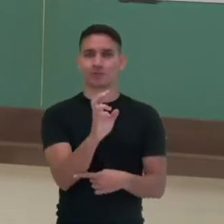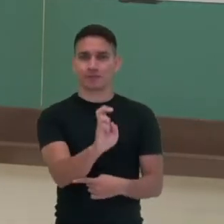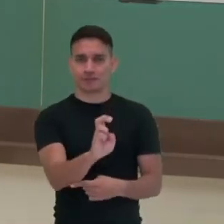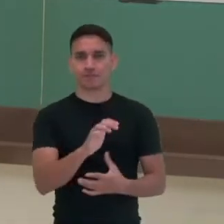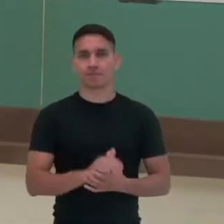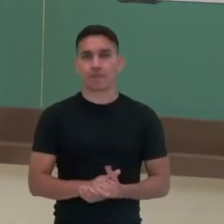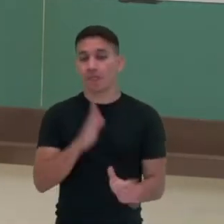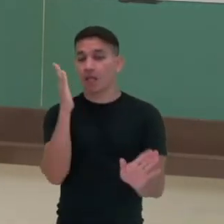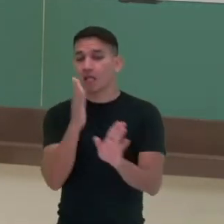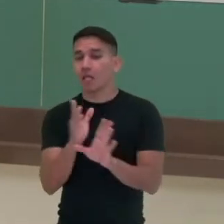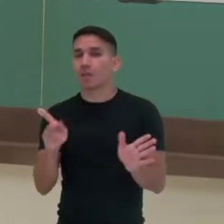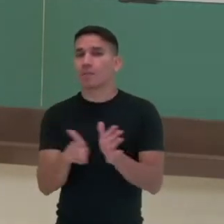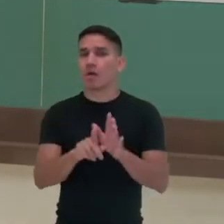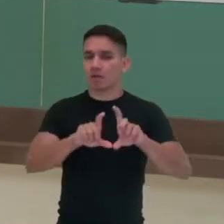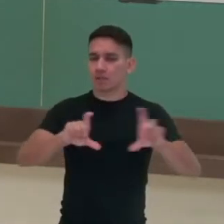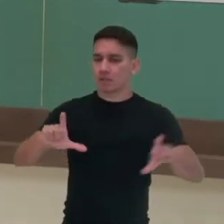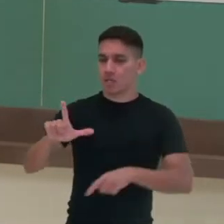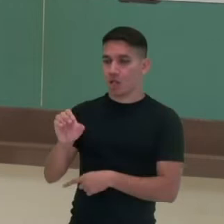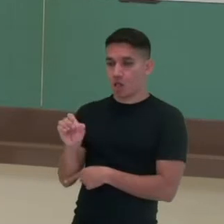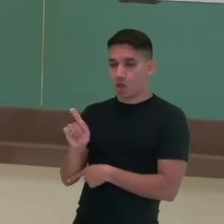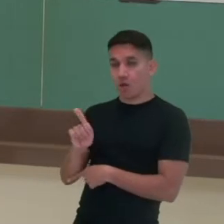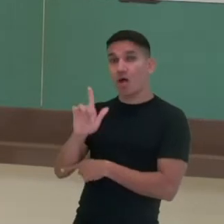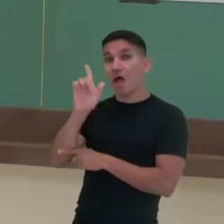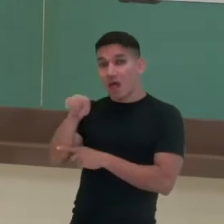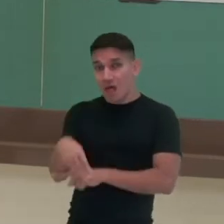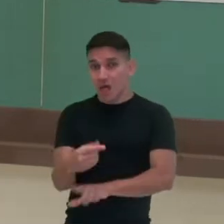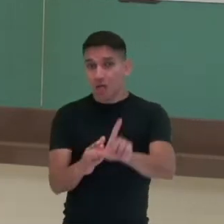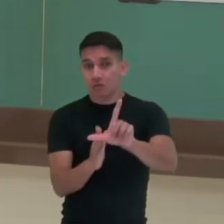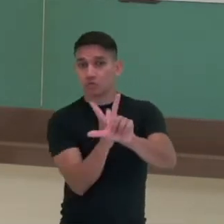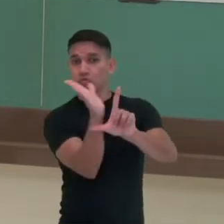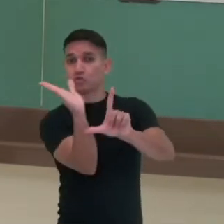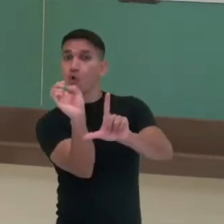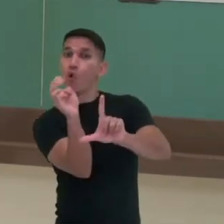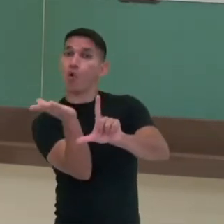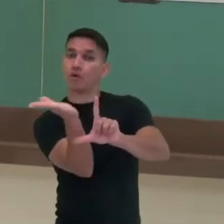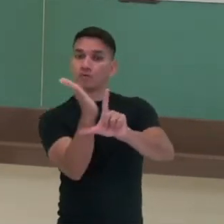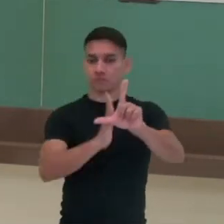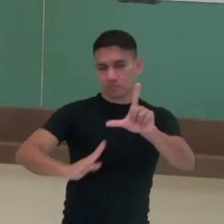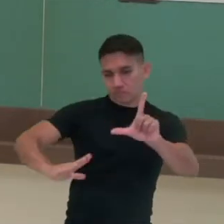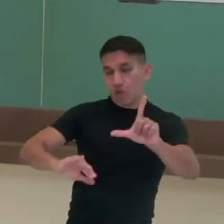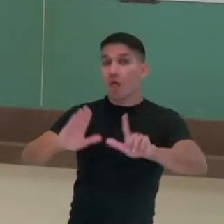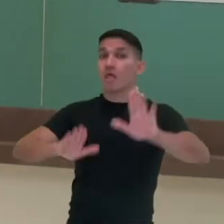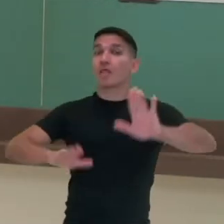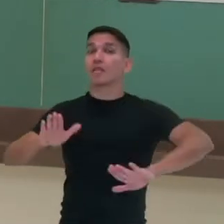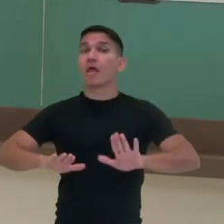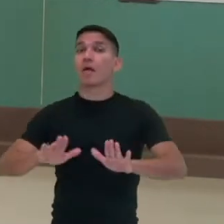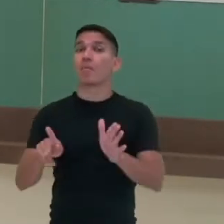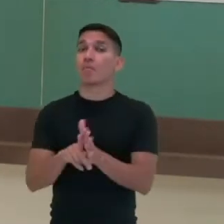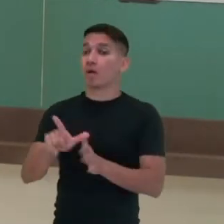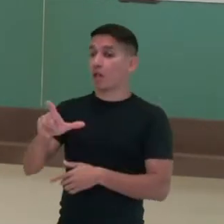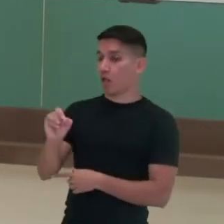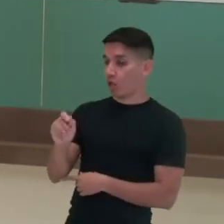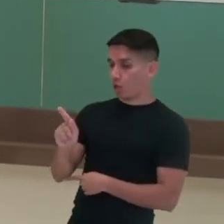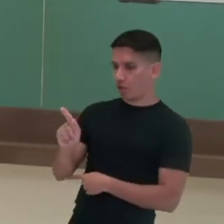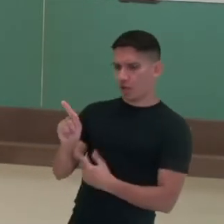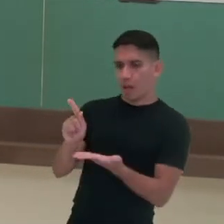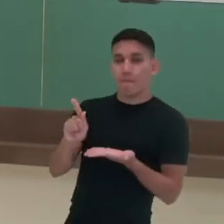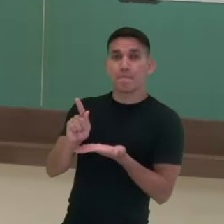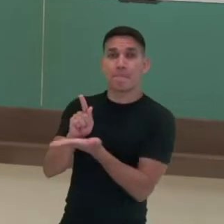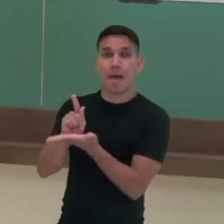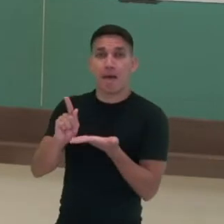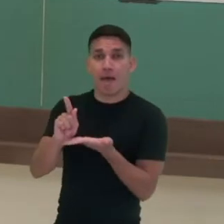Identificamos se a função logarítmica ela é crescente ou decrescente analisando a sua base. Se a minha